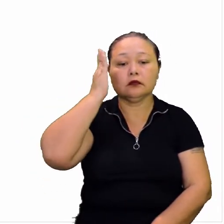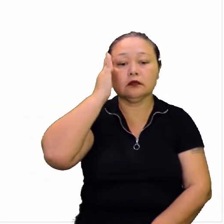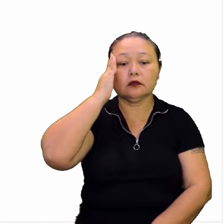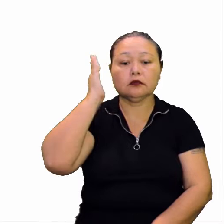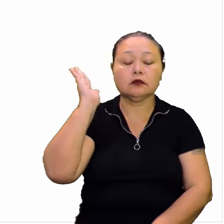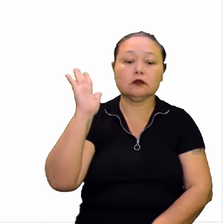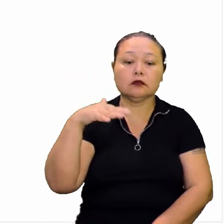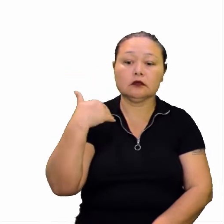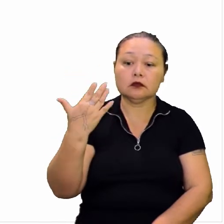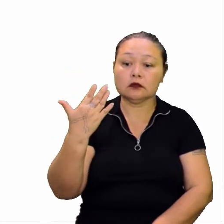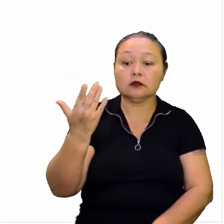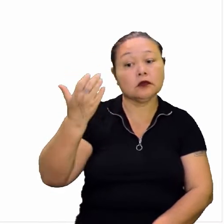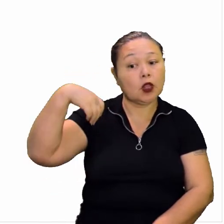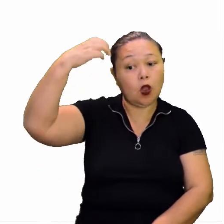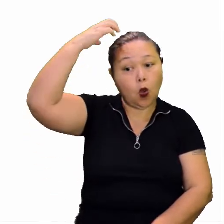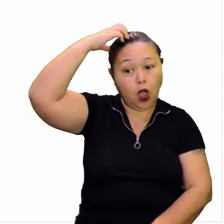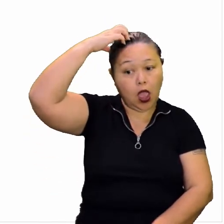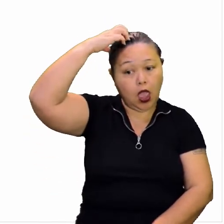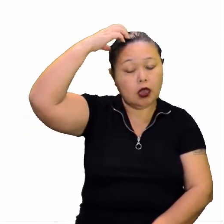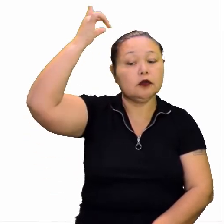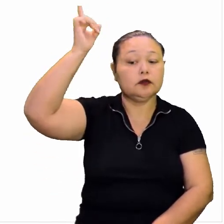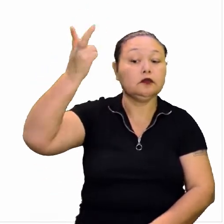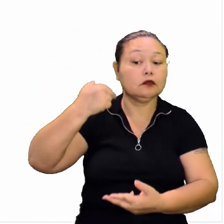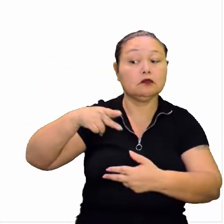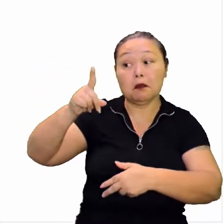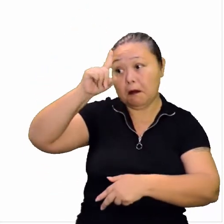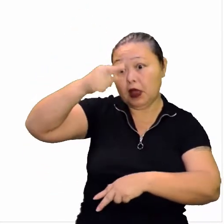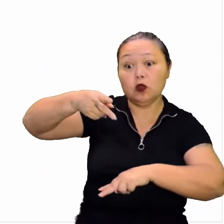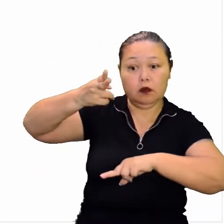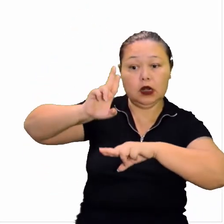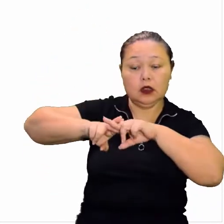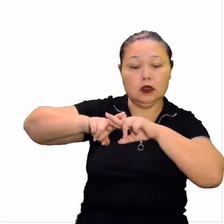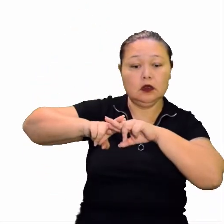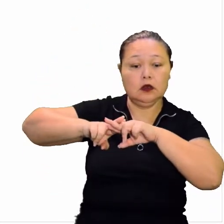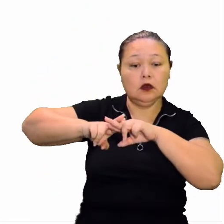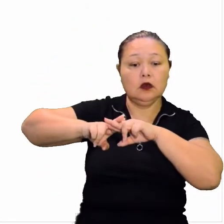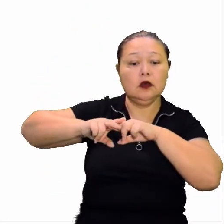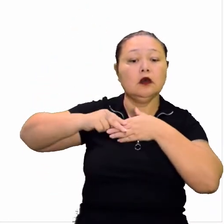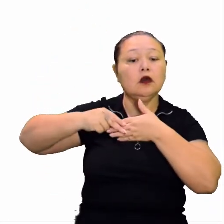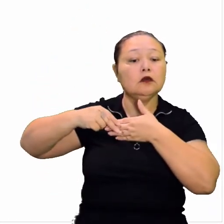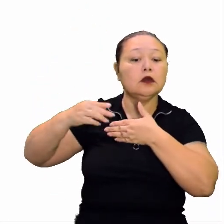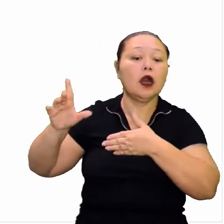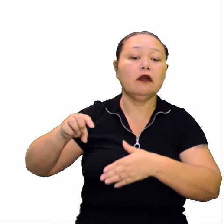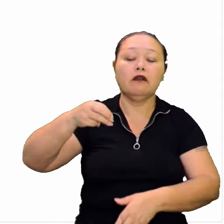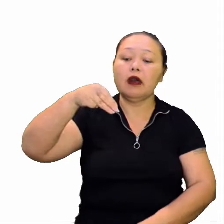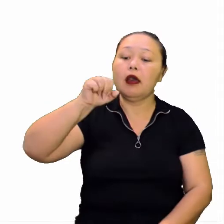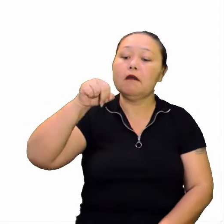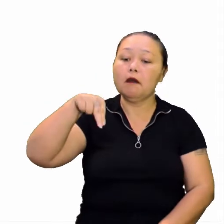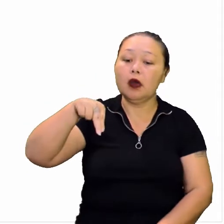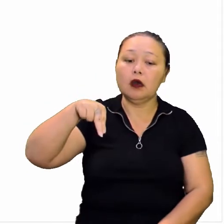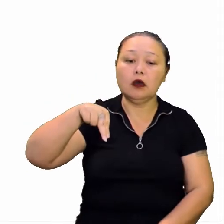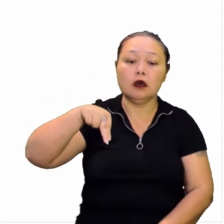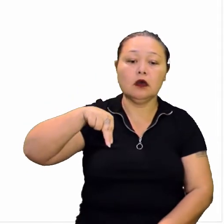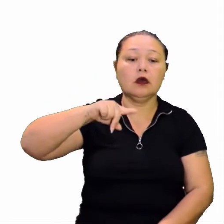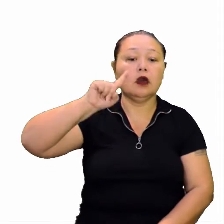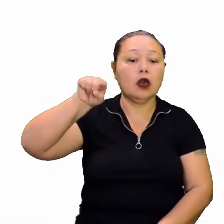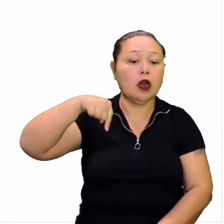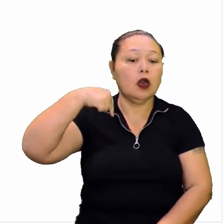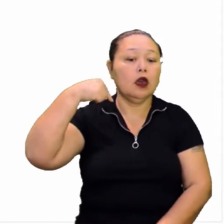qual foi o rei na época que o prendeu. Aí passa por Man, por